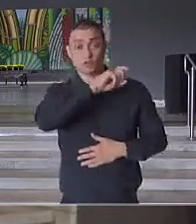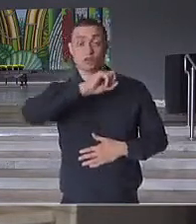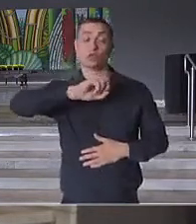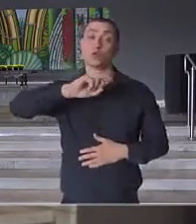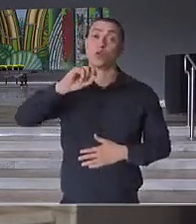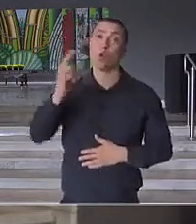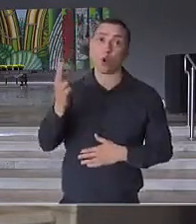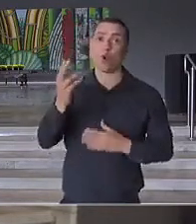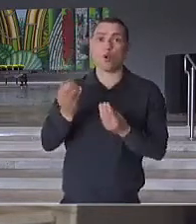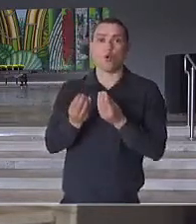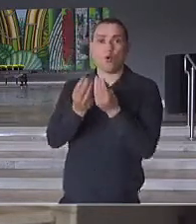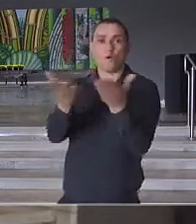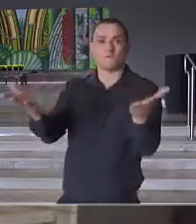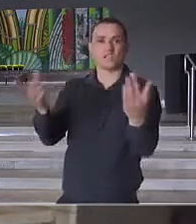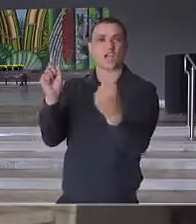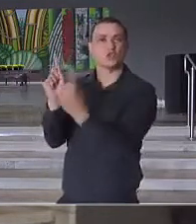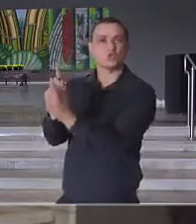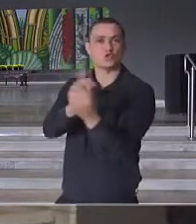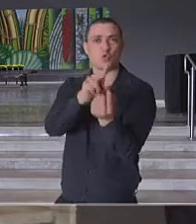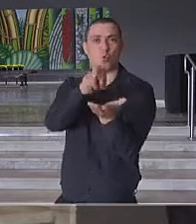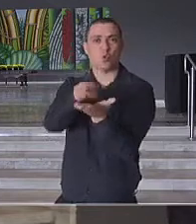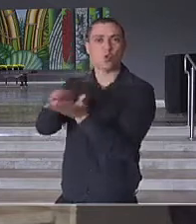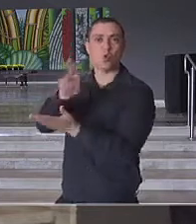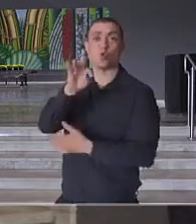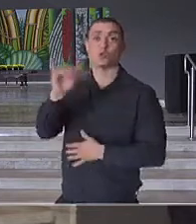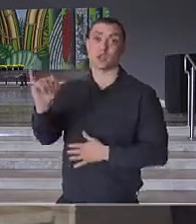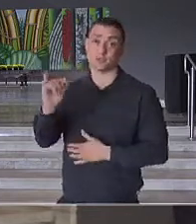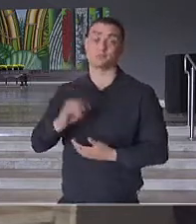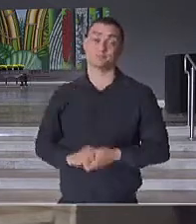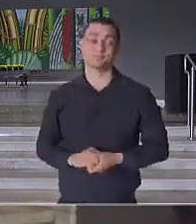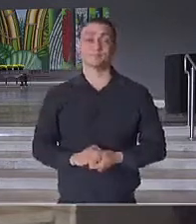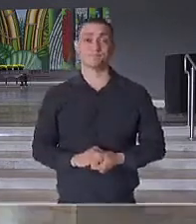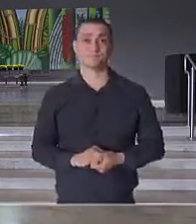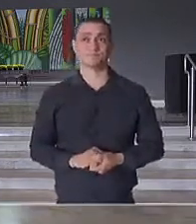a oferta, assistência de leitos hospitalares.